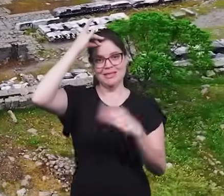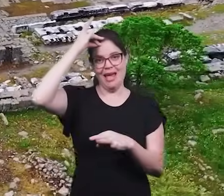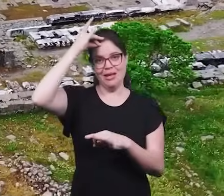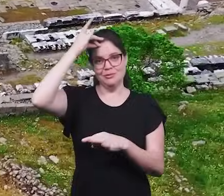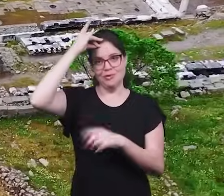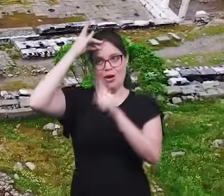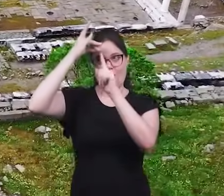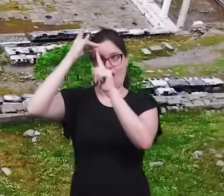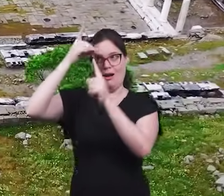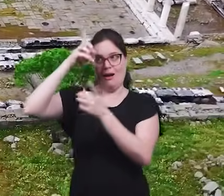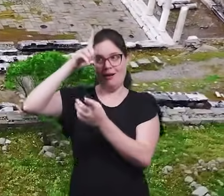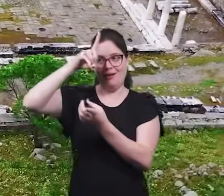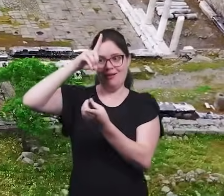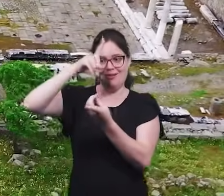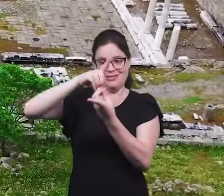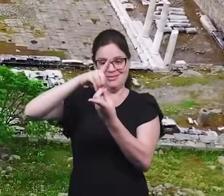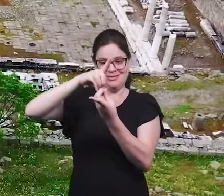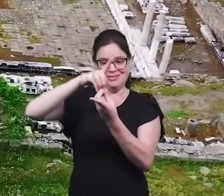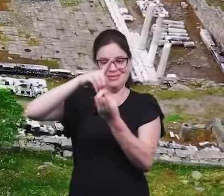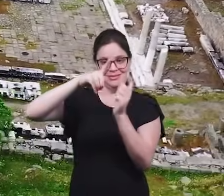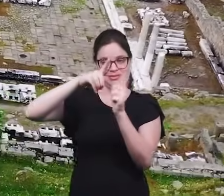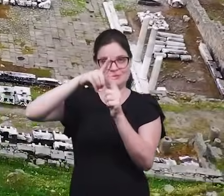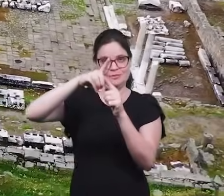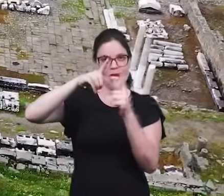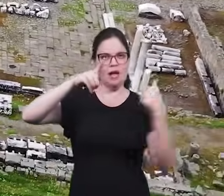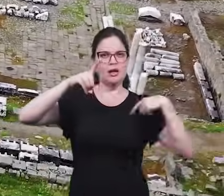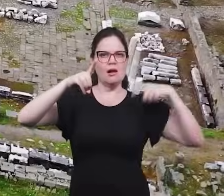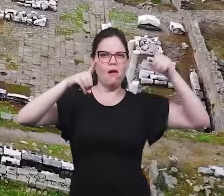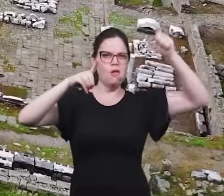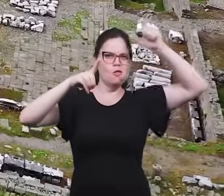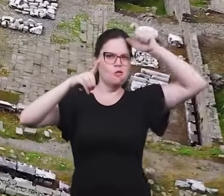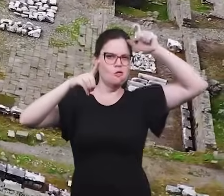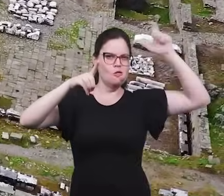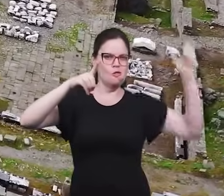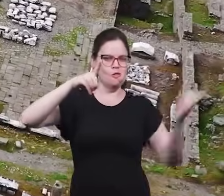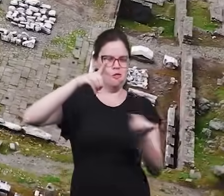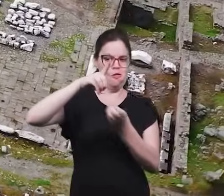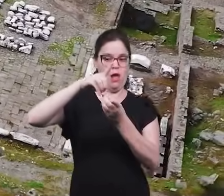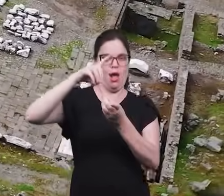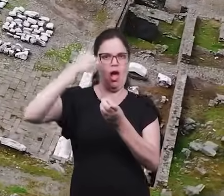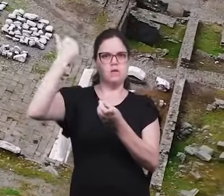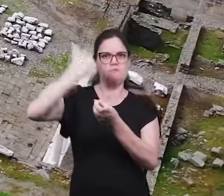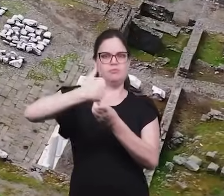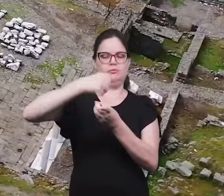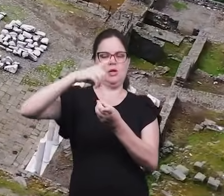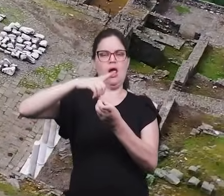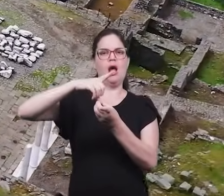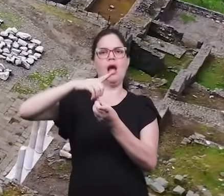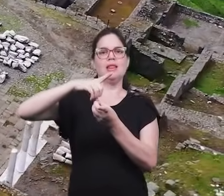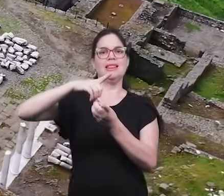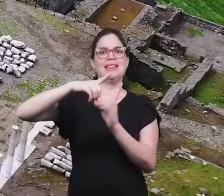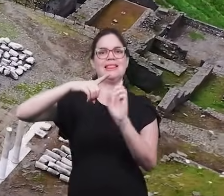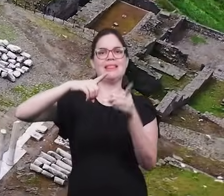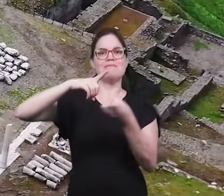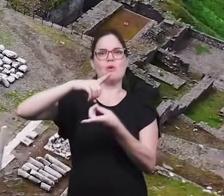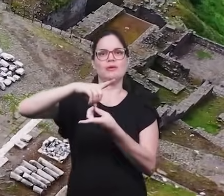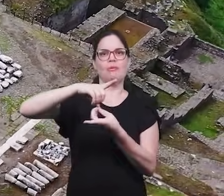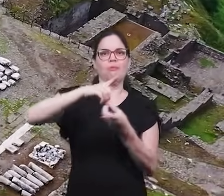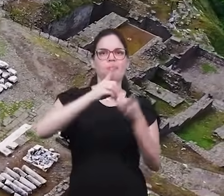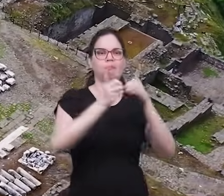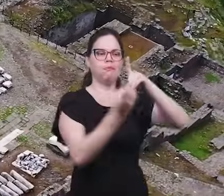do Espírito Santo, a outra do adversário. Aí você vai ver aqui, onde está o trono de quem?